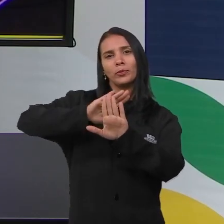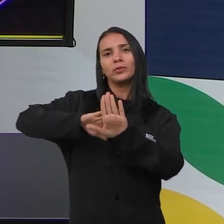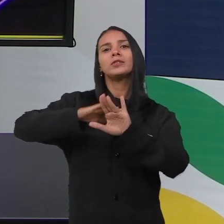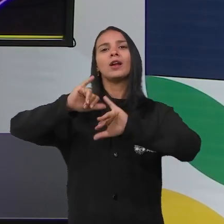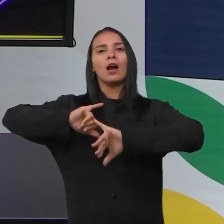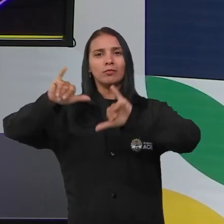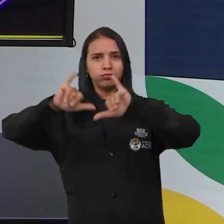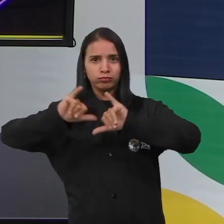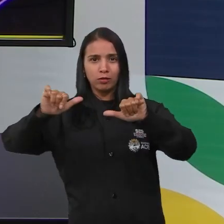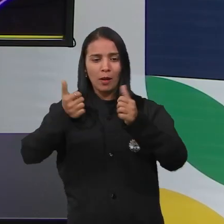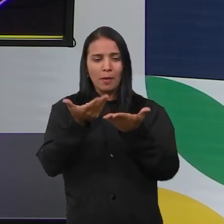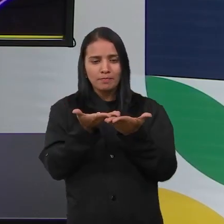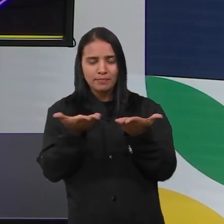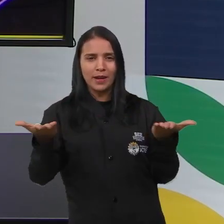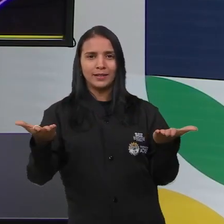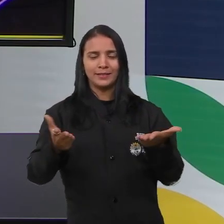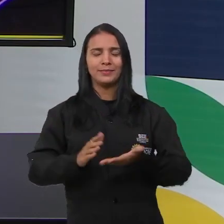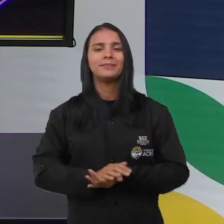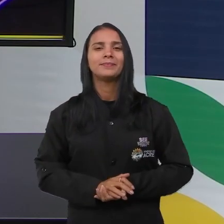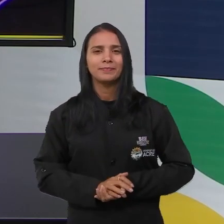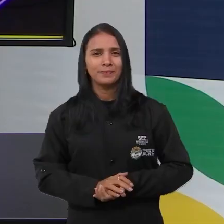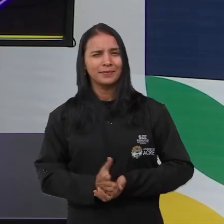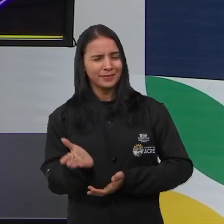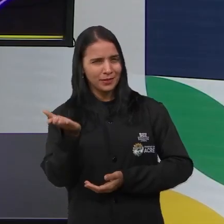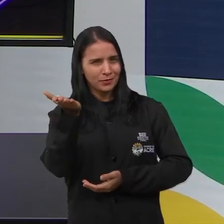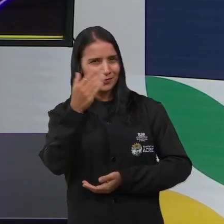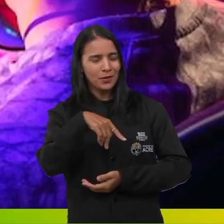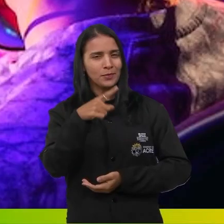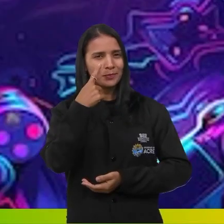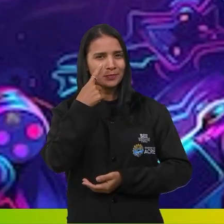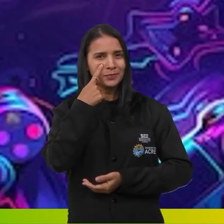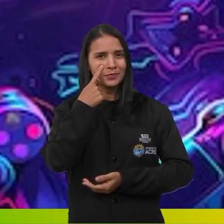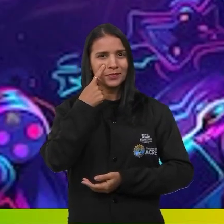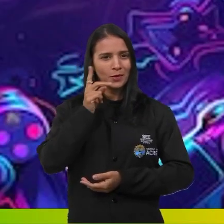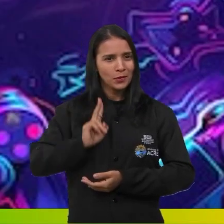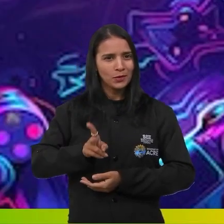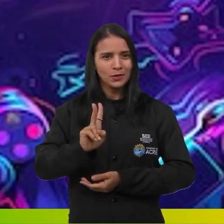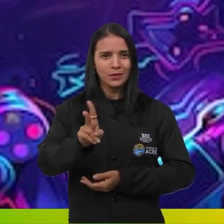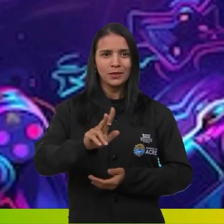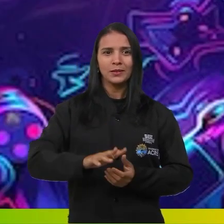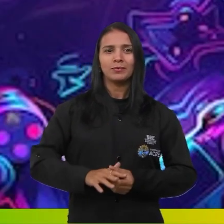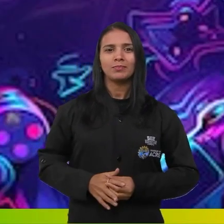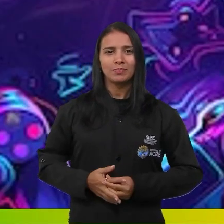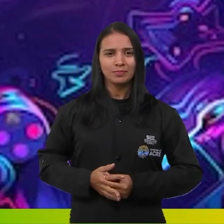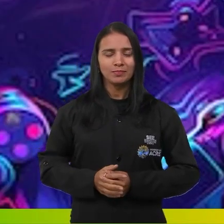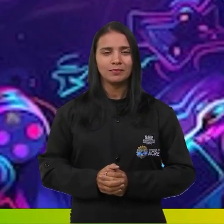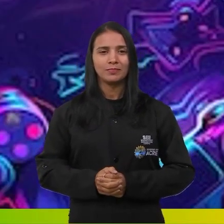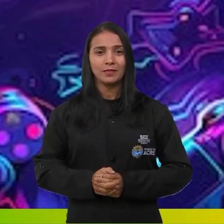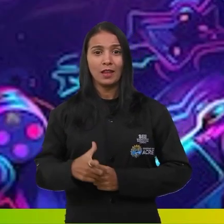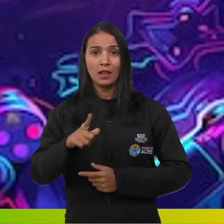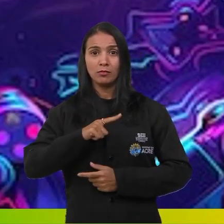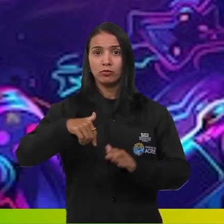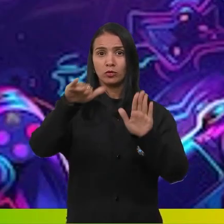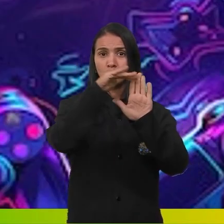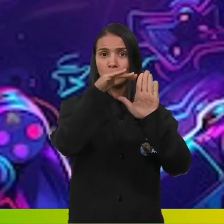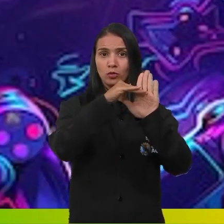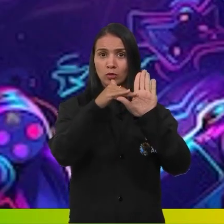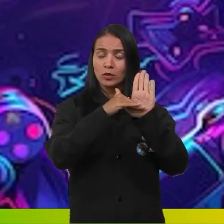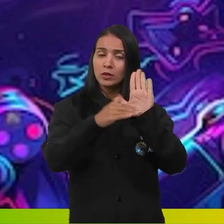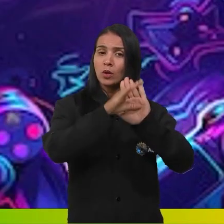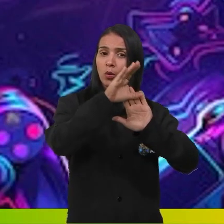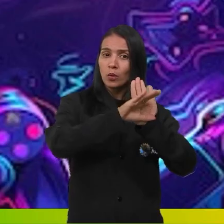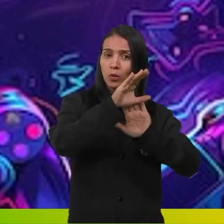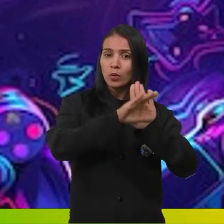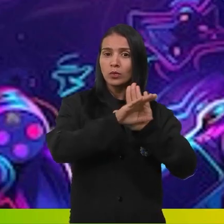construção desse game. Ok? Estamos compreendendo? Vamos avançar um pouquinho. Pilares conceituais dos news games.